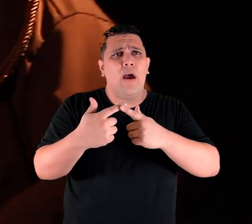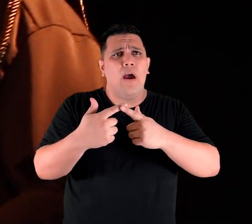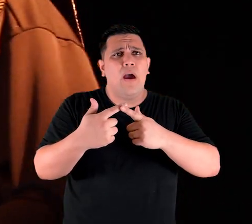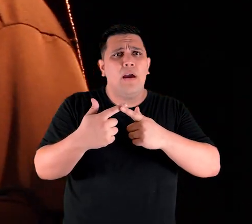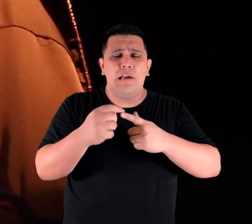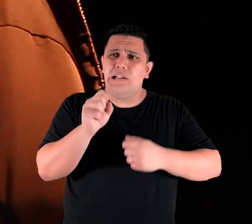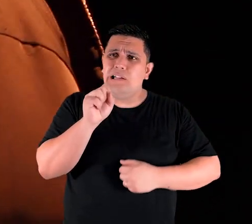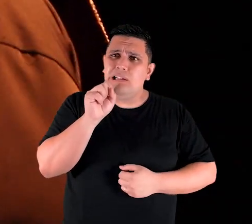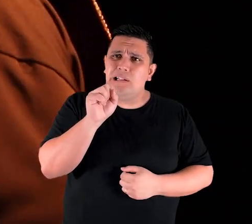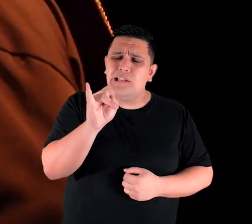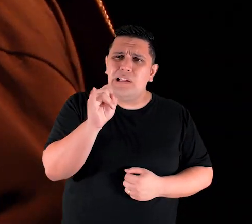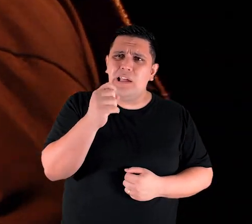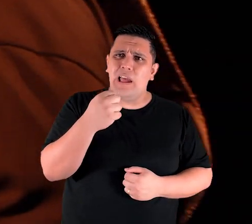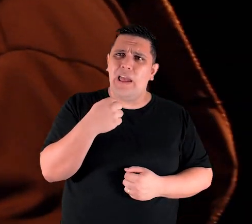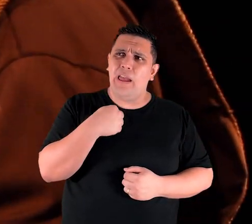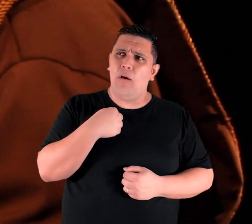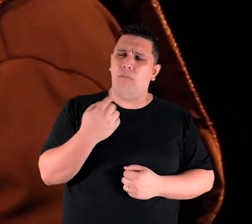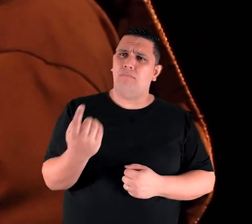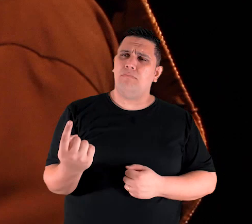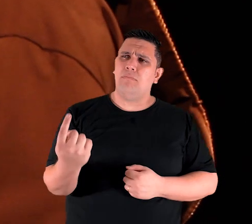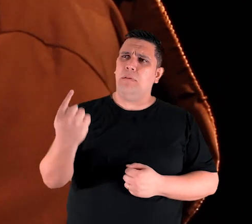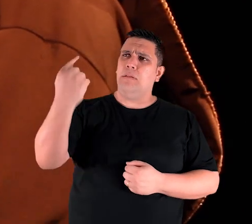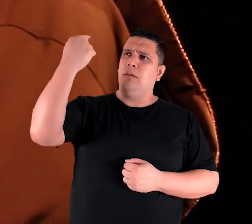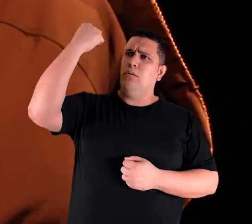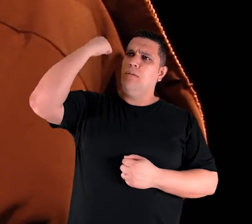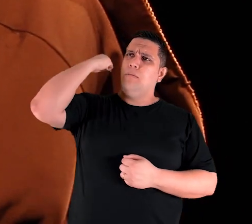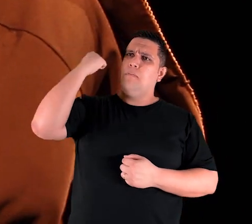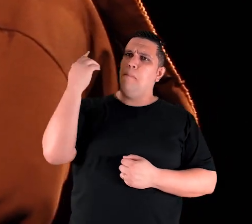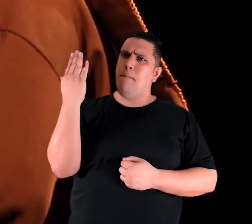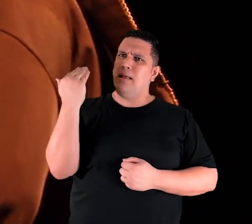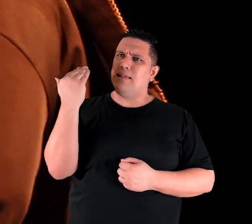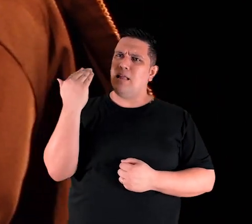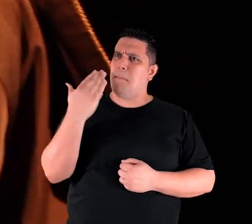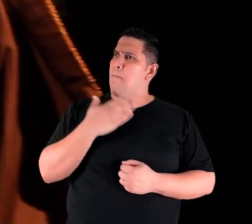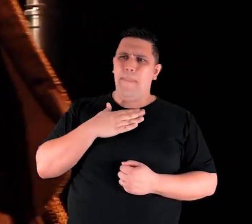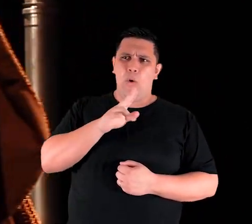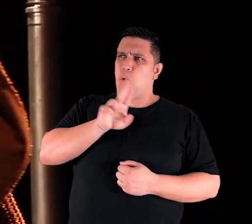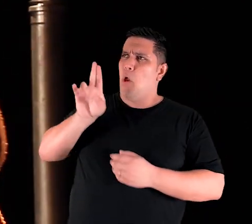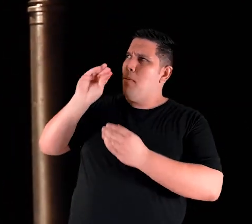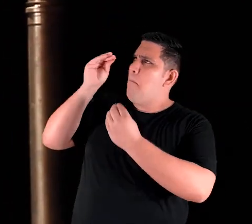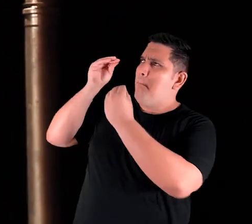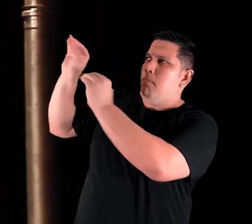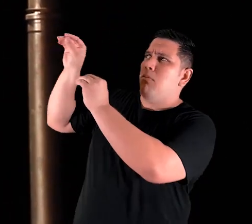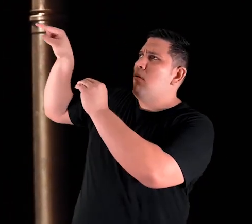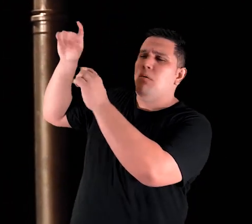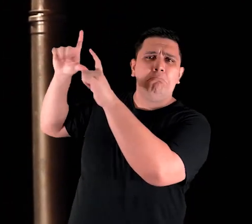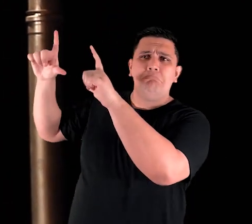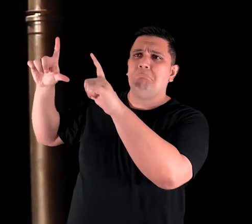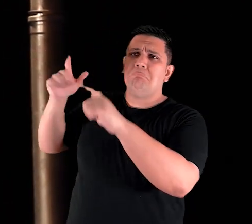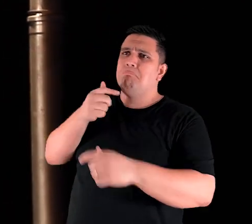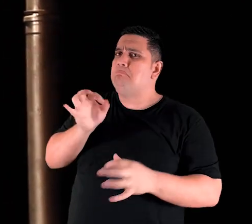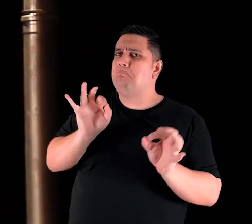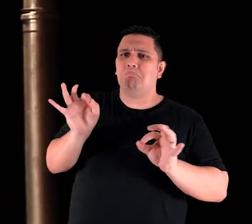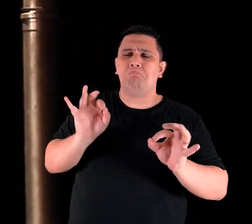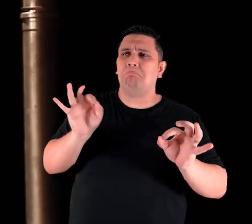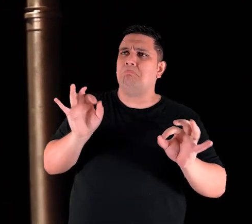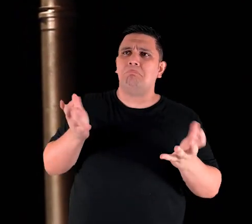Se eu estivesse no passado, meu nome não estaria naquela placa.